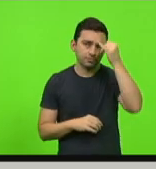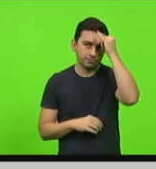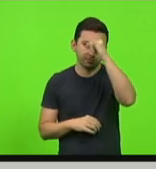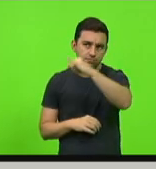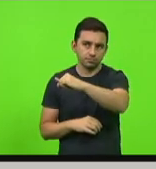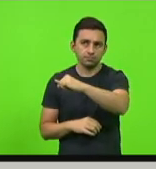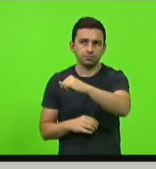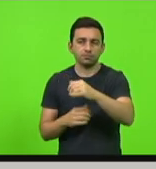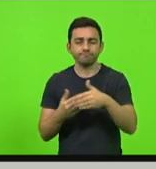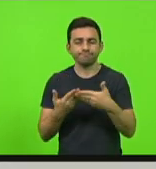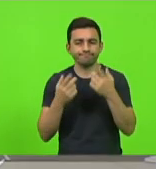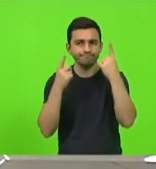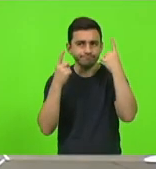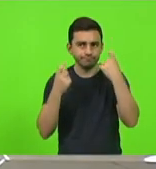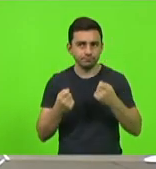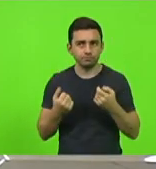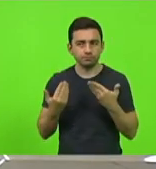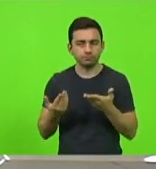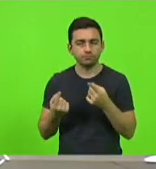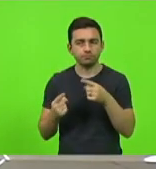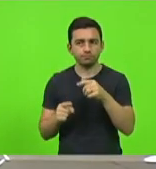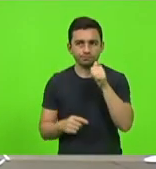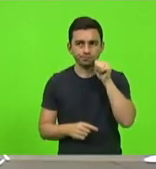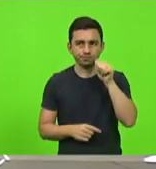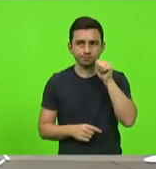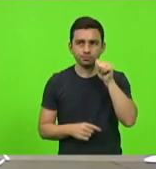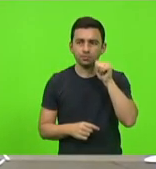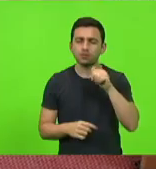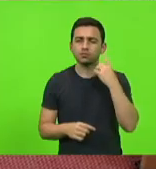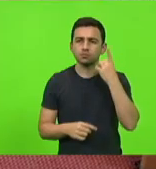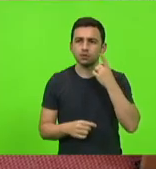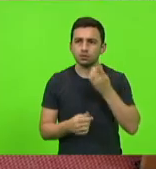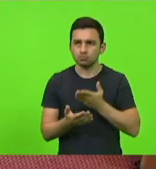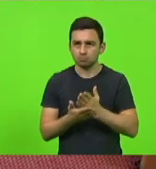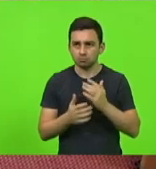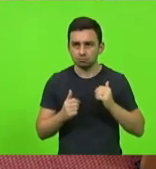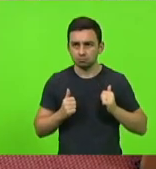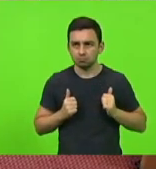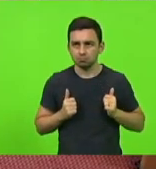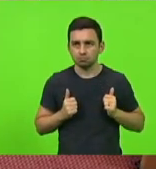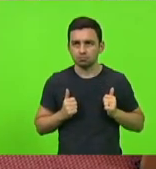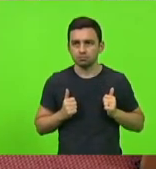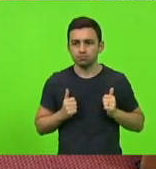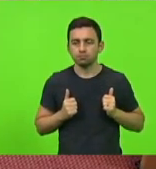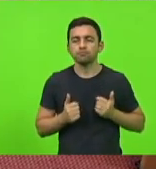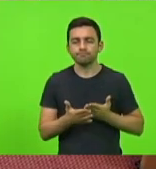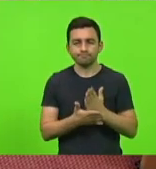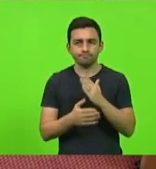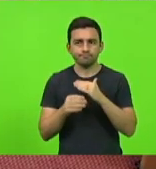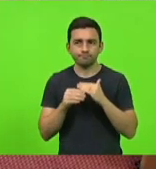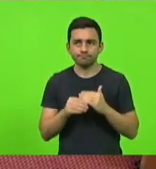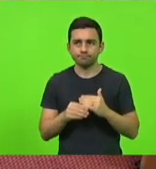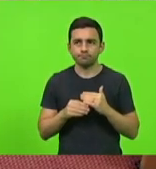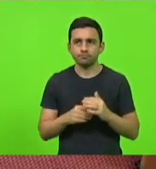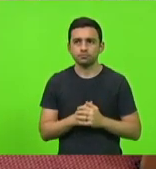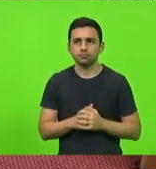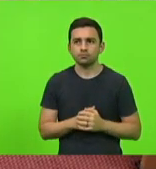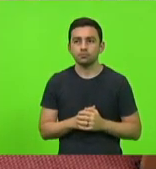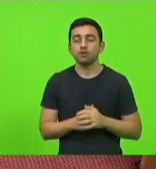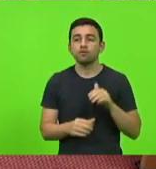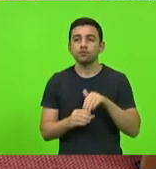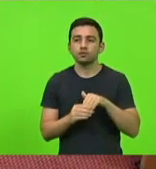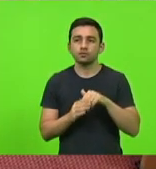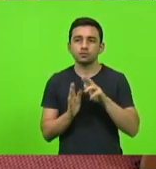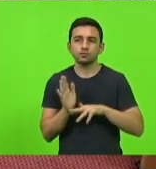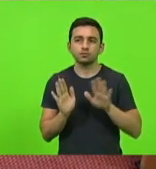à violência contra a mulher. Deputados que aprovam, permaneçam como se encontram. Aprovado por unanimidade. Votação da